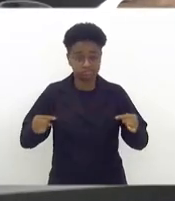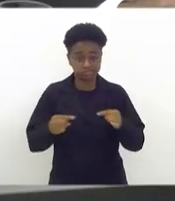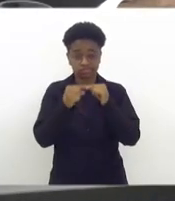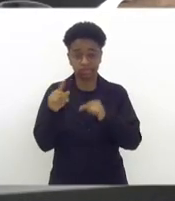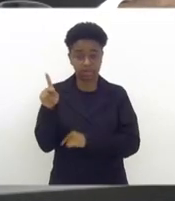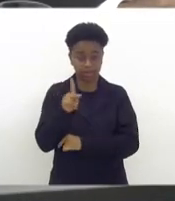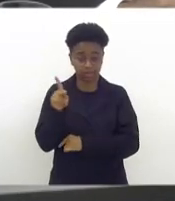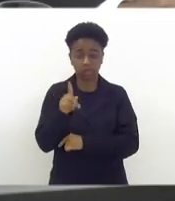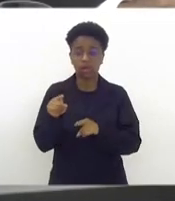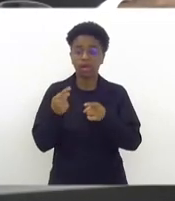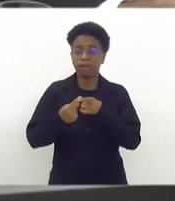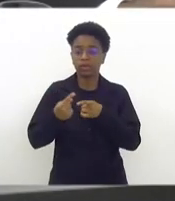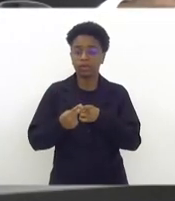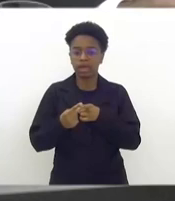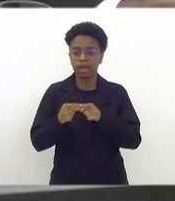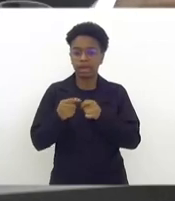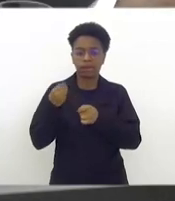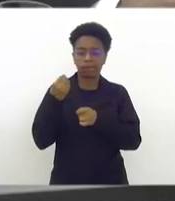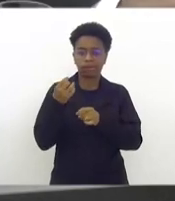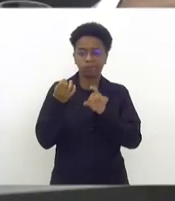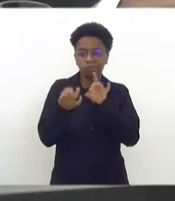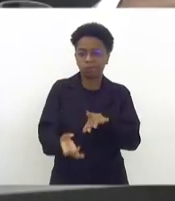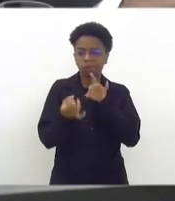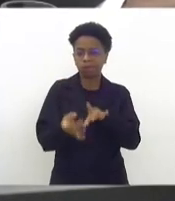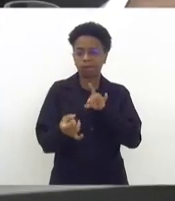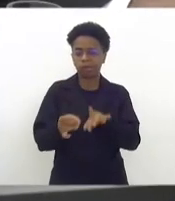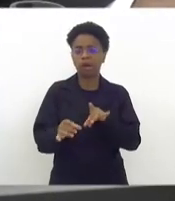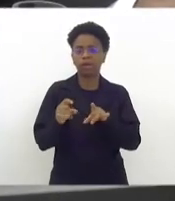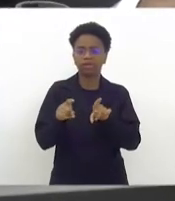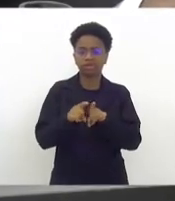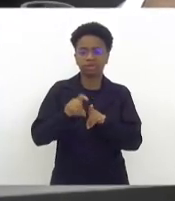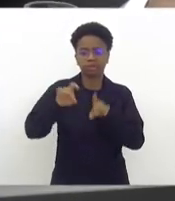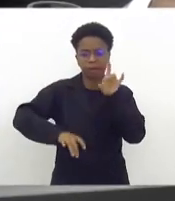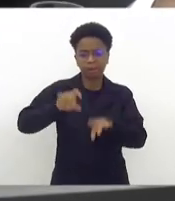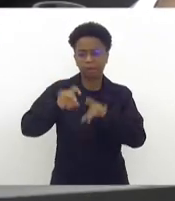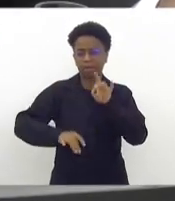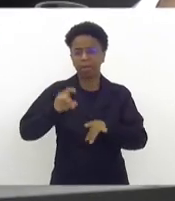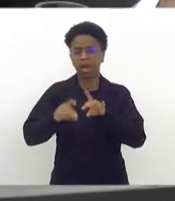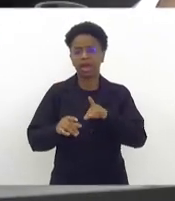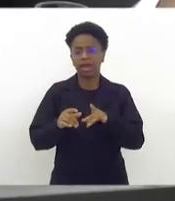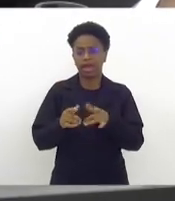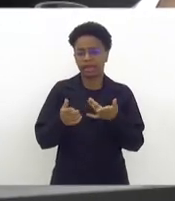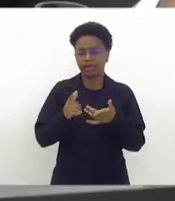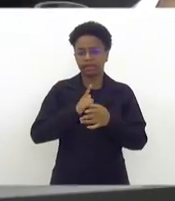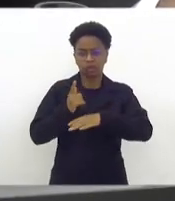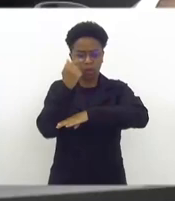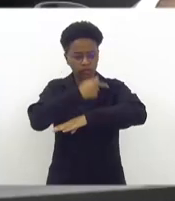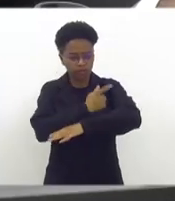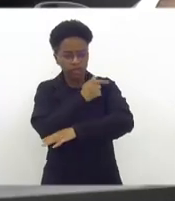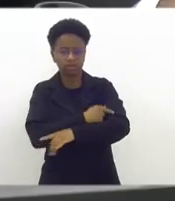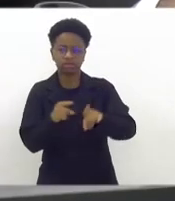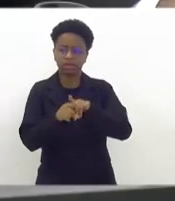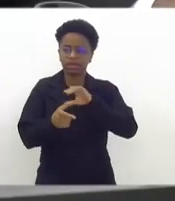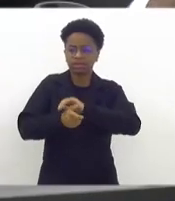que entupiam rios e canais, asfixiavam tartarugas, golfinhos, pássaros, etc., entupiam os aterros,